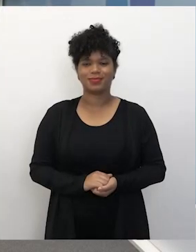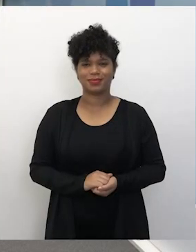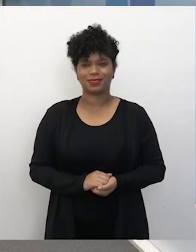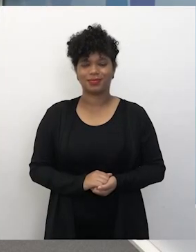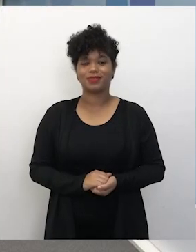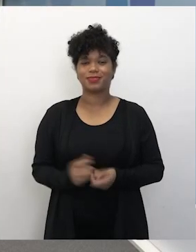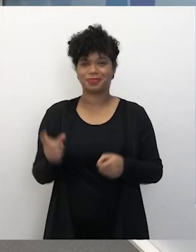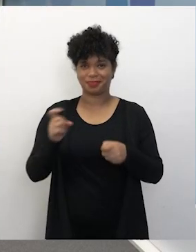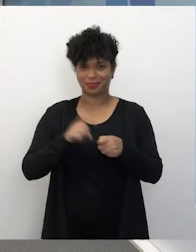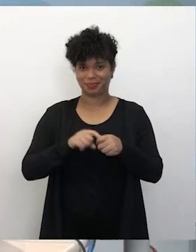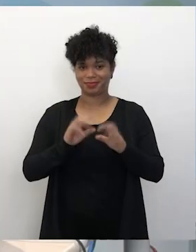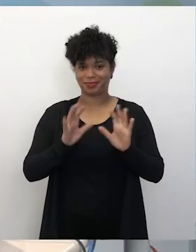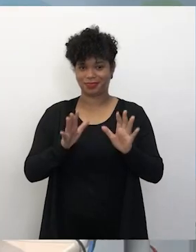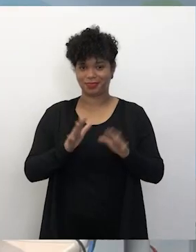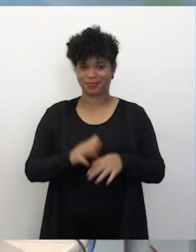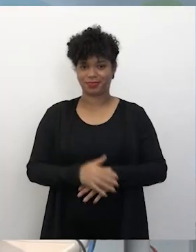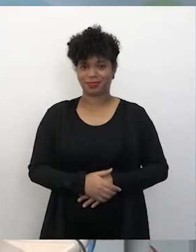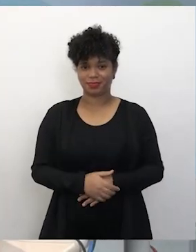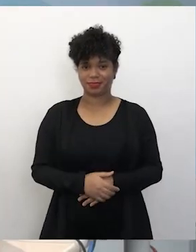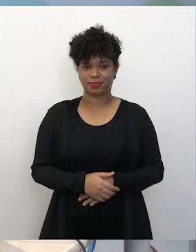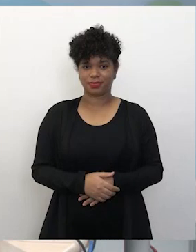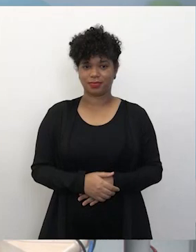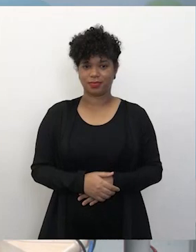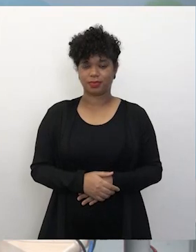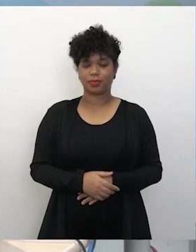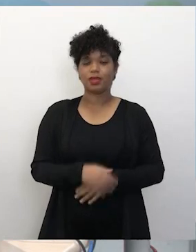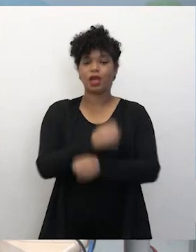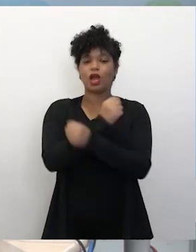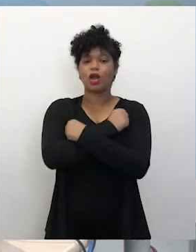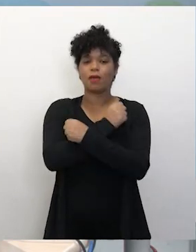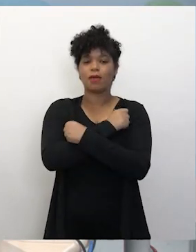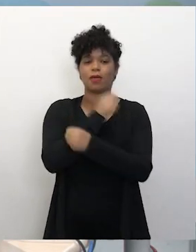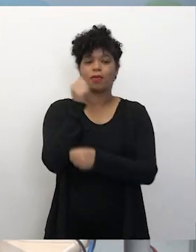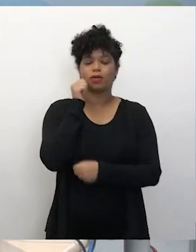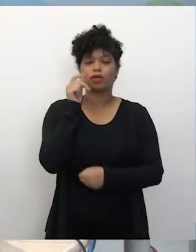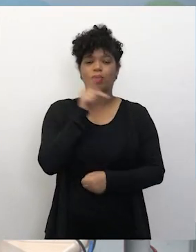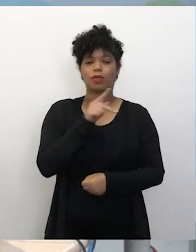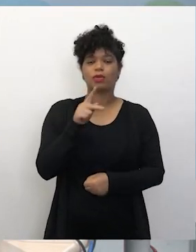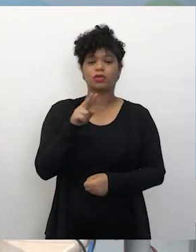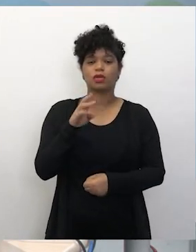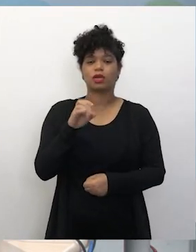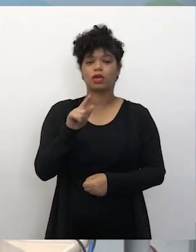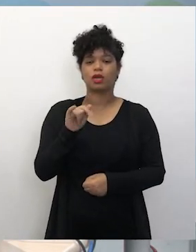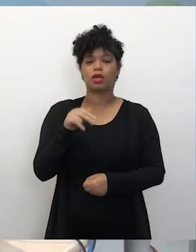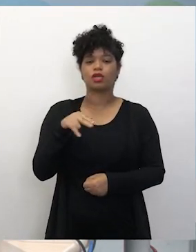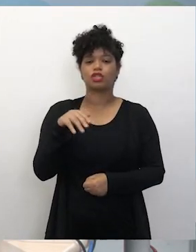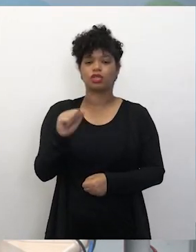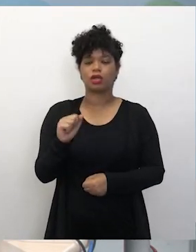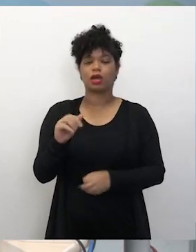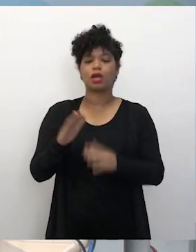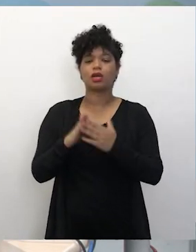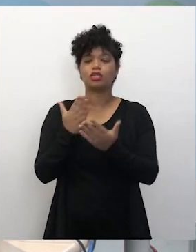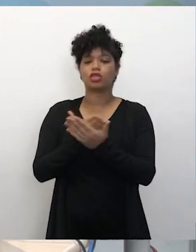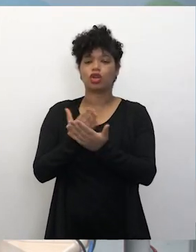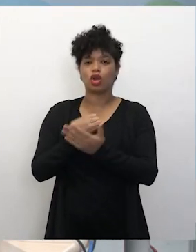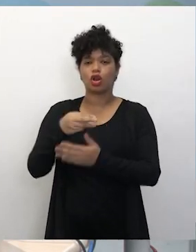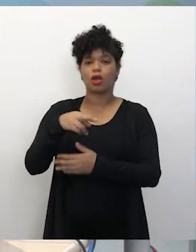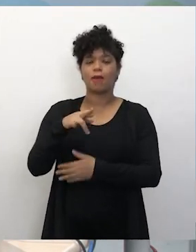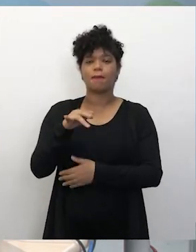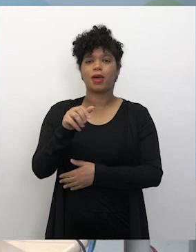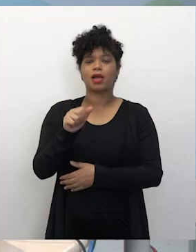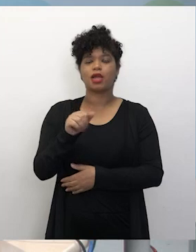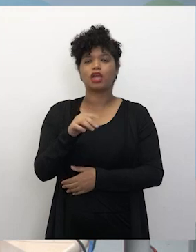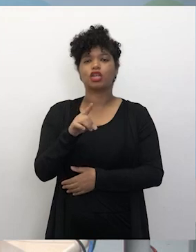Então, voltamos aqui. Vamos lá ver. Vou mandar abraço aqui para a professora Regina Célia, da Escola Maria de Lourdes, em